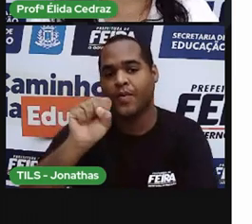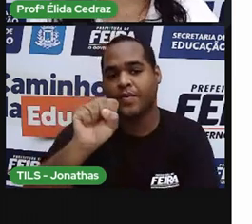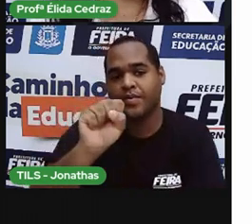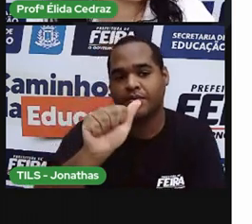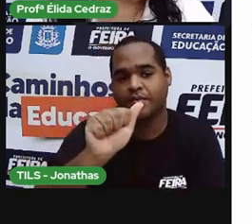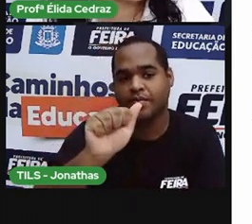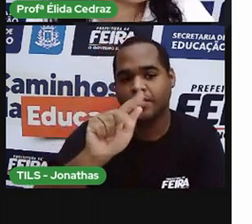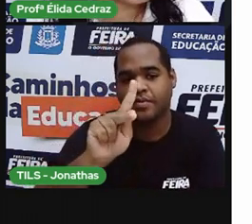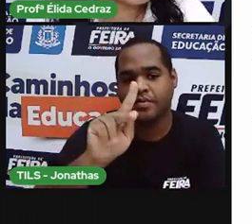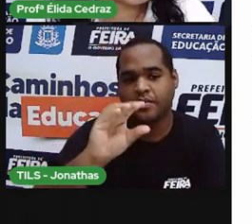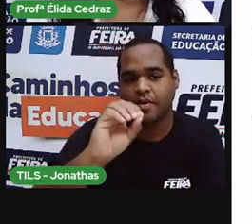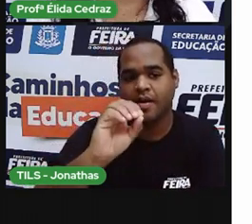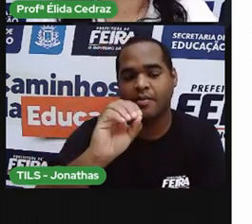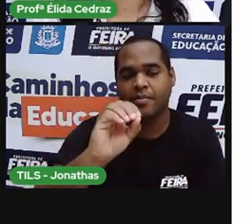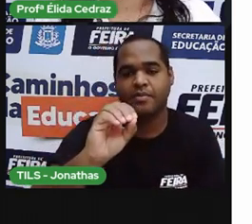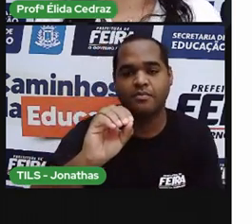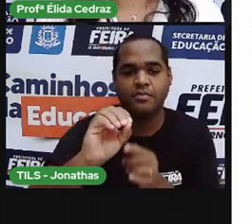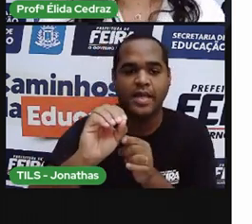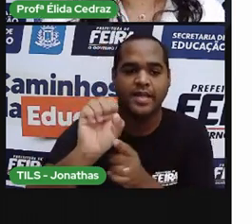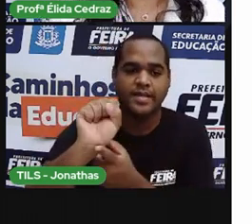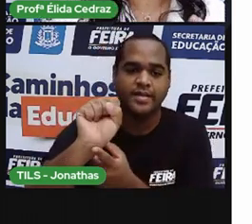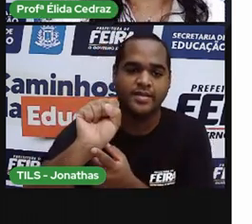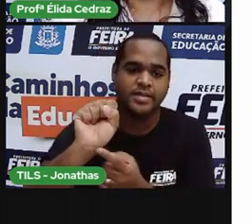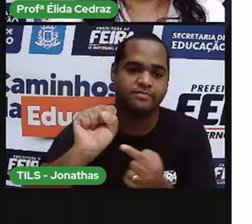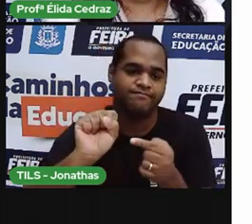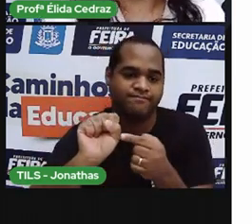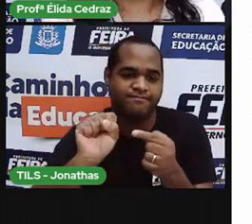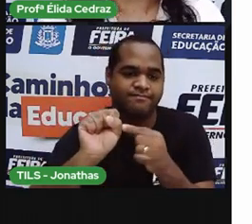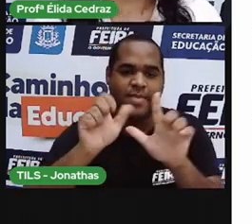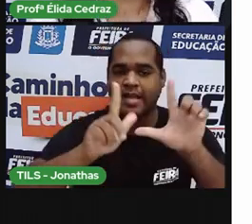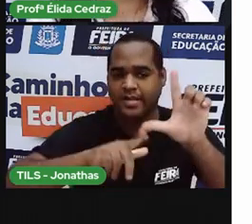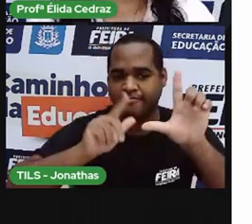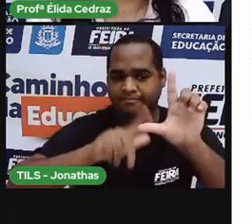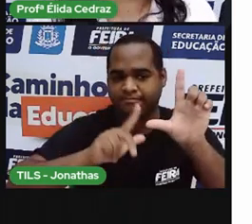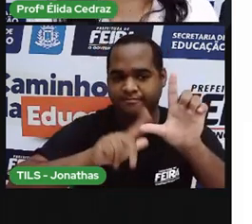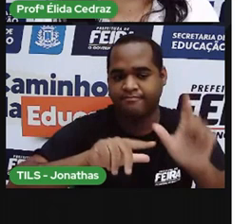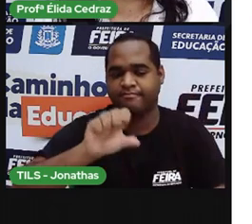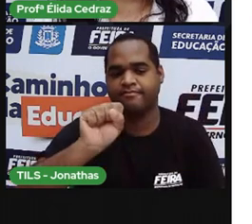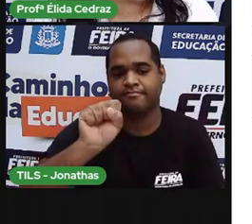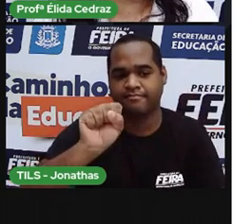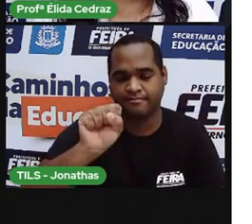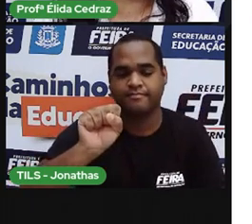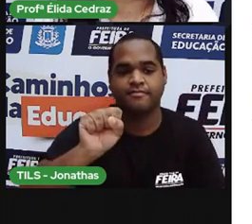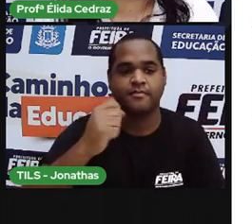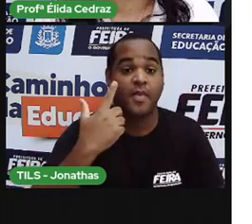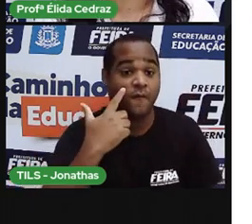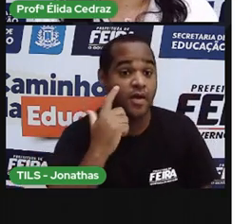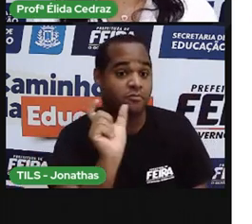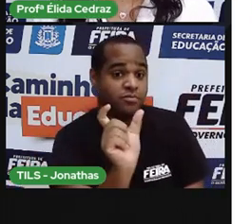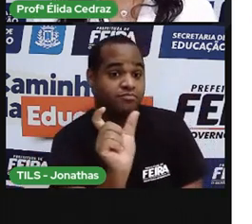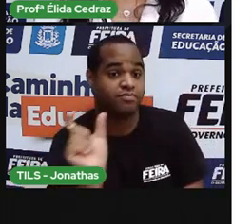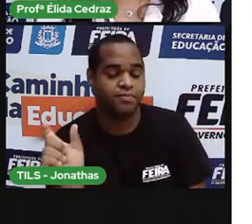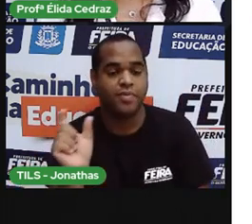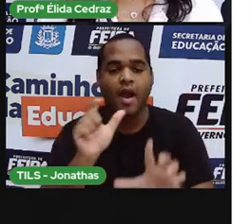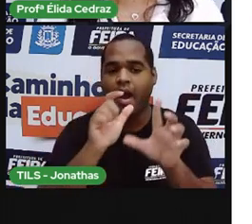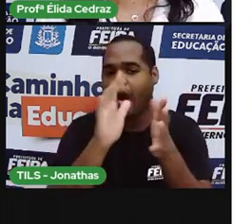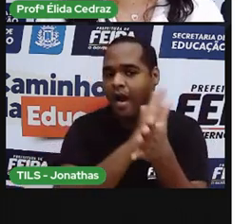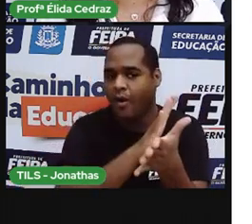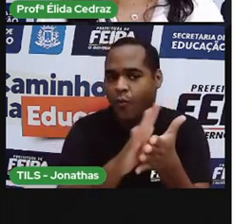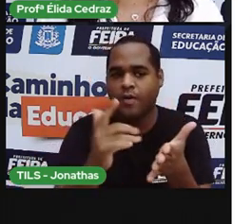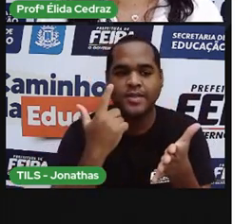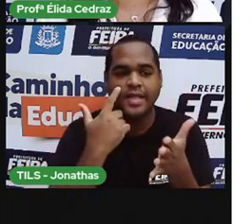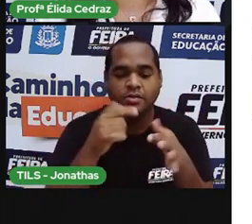letra S. Aqui ao lado, eu coloquei algumas palavrinhas e nós